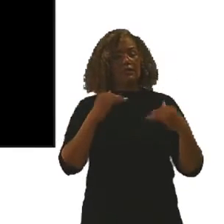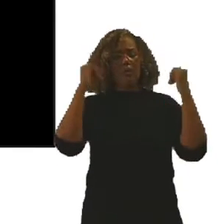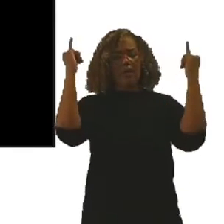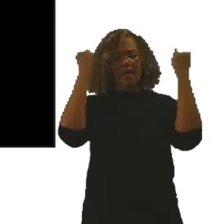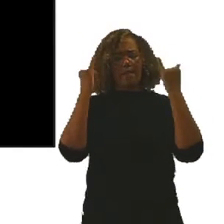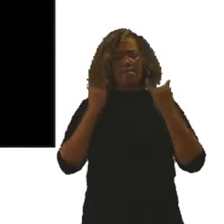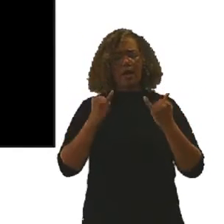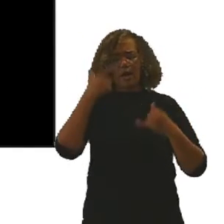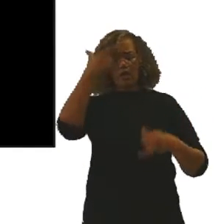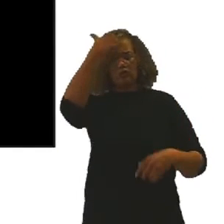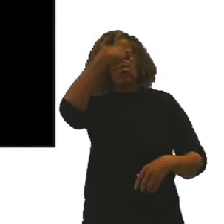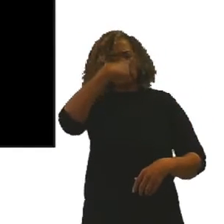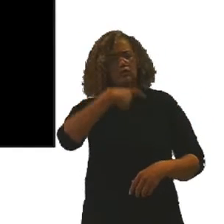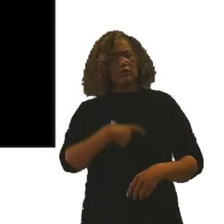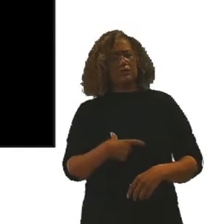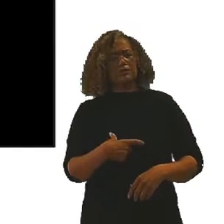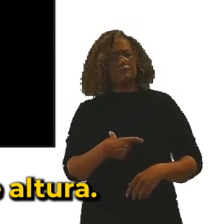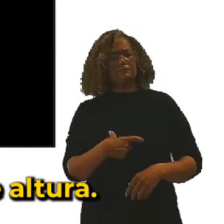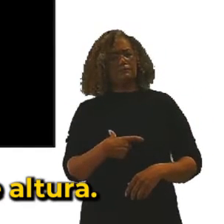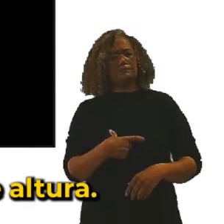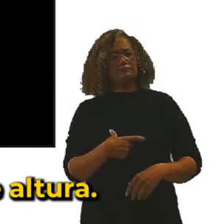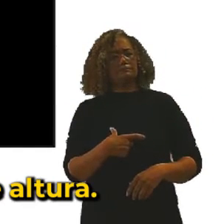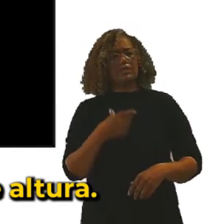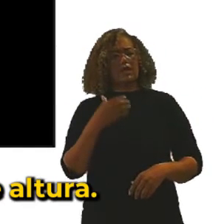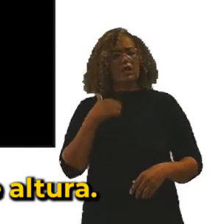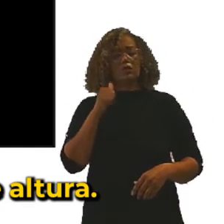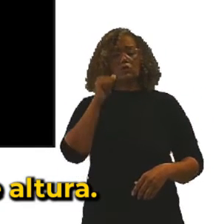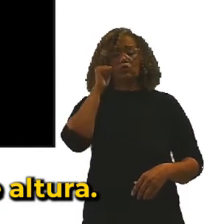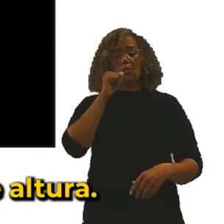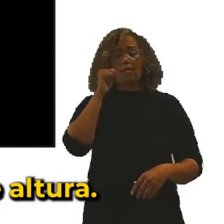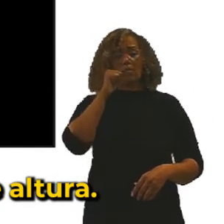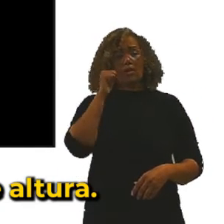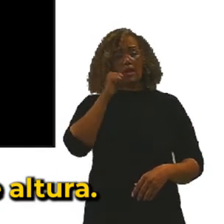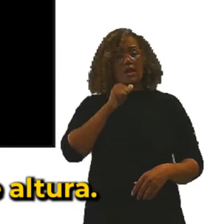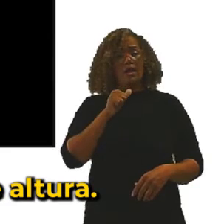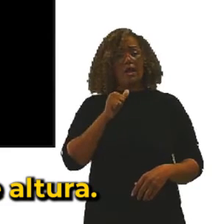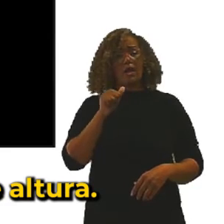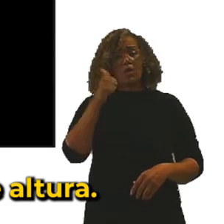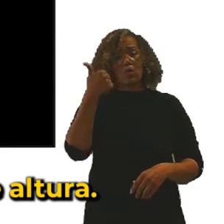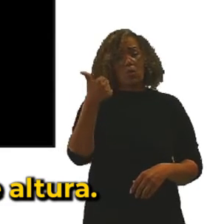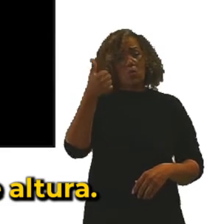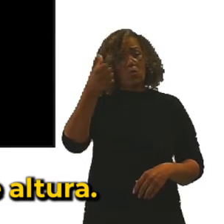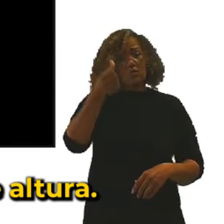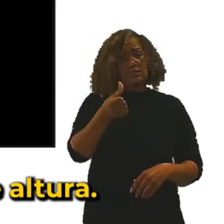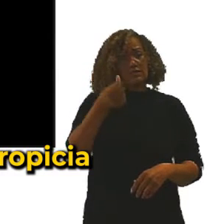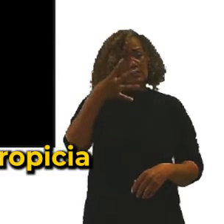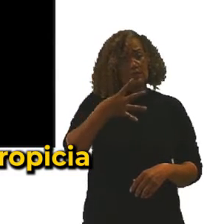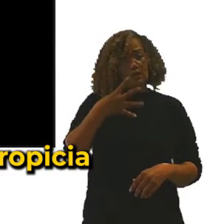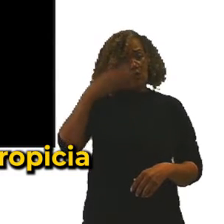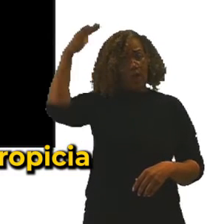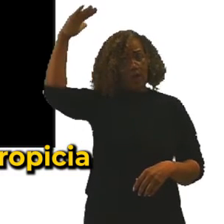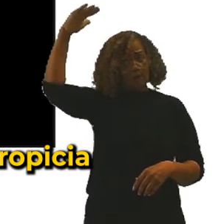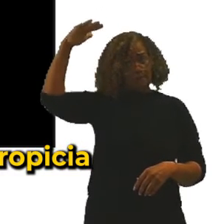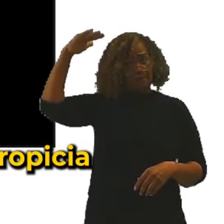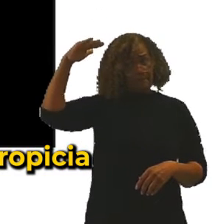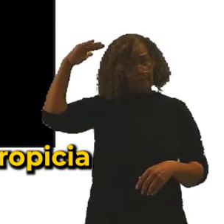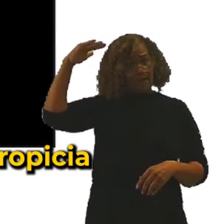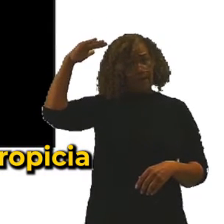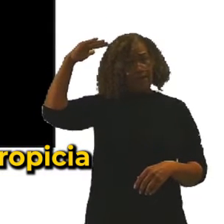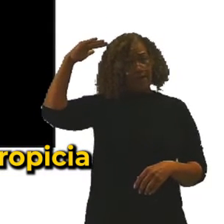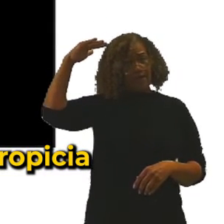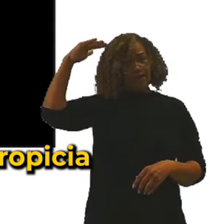aí, doutor Márcio. Eu sou uma mulher de estatura de 1,64 de altura, eu diminuí meu